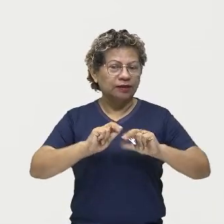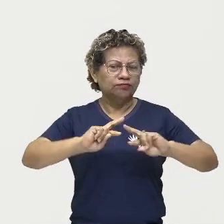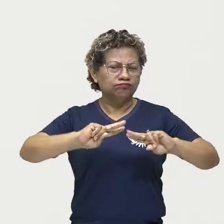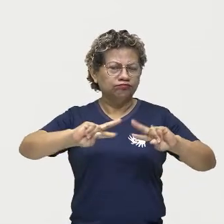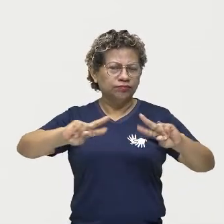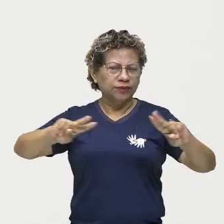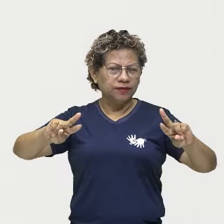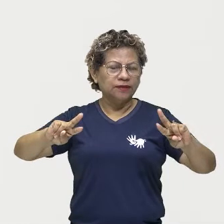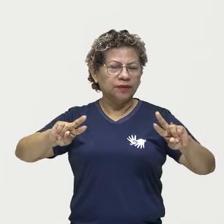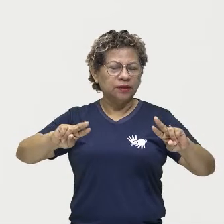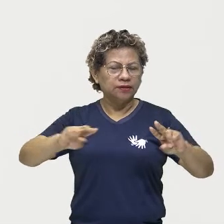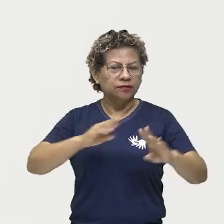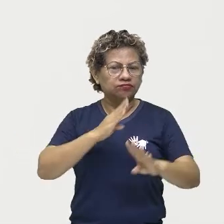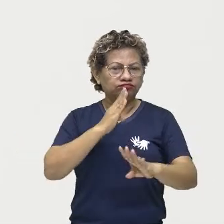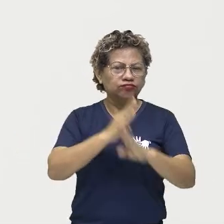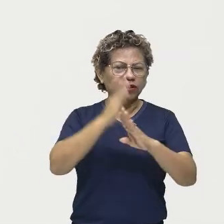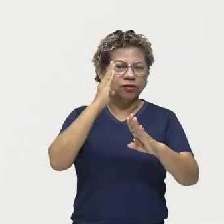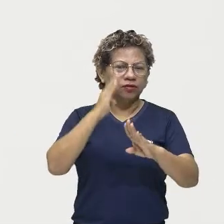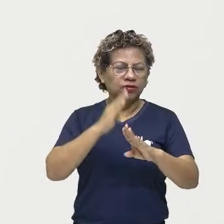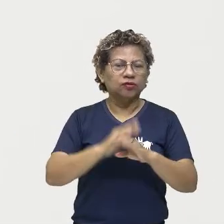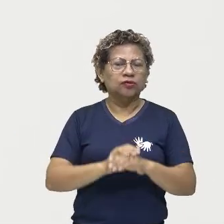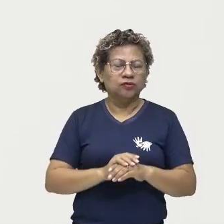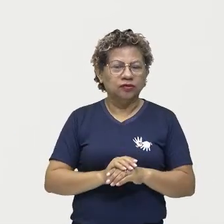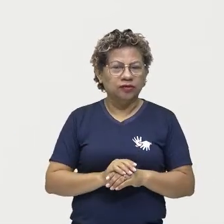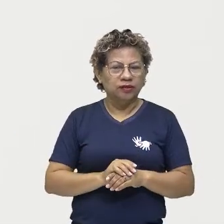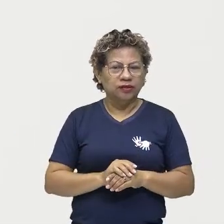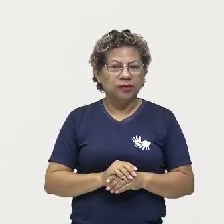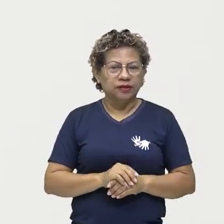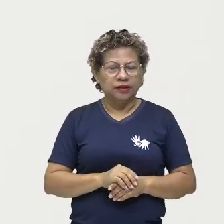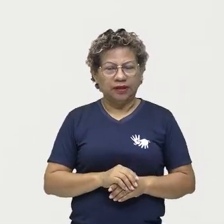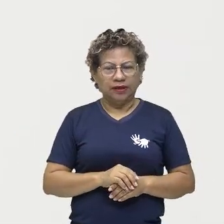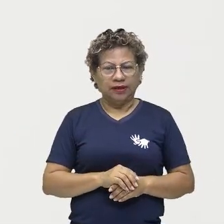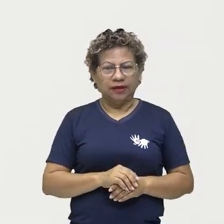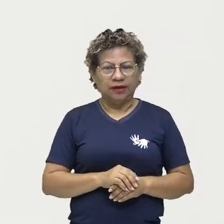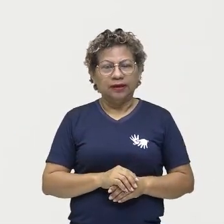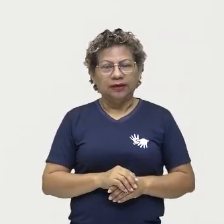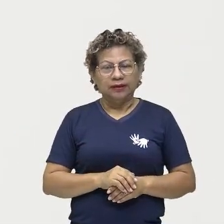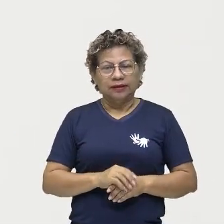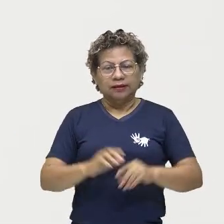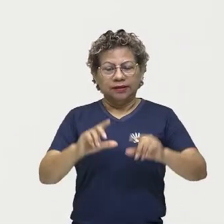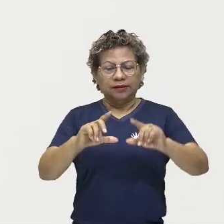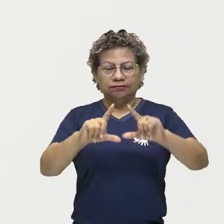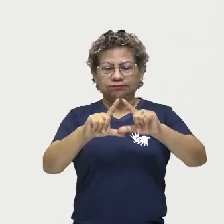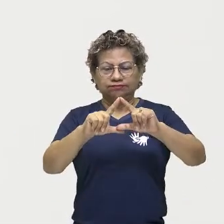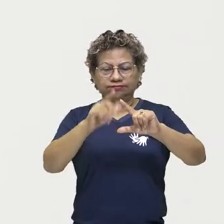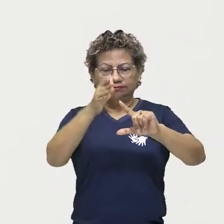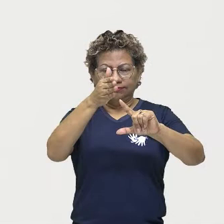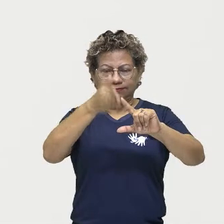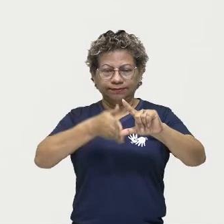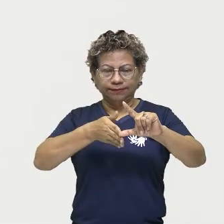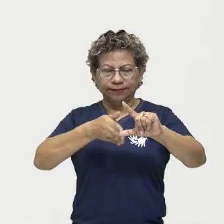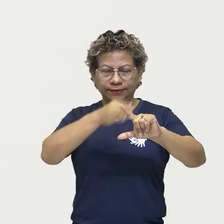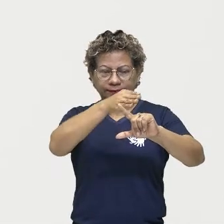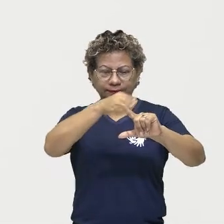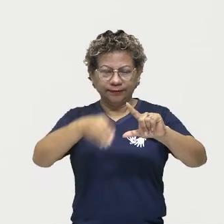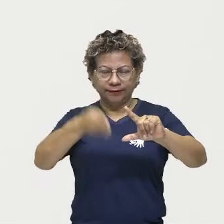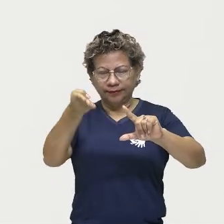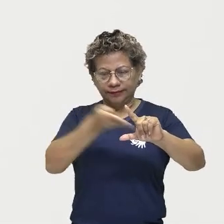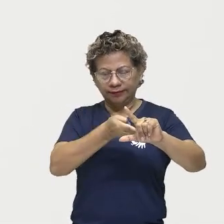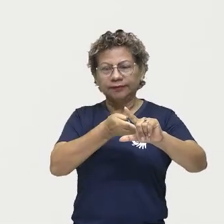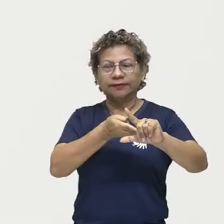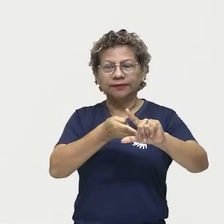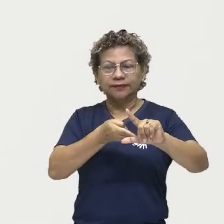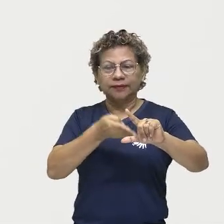encontrar outras duas bissetrizes que, juntamente com a primeira, se interceptam num ponto I.